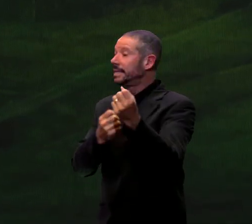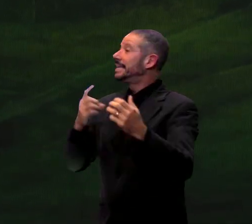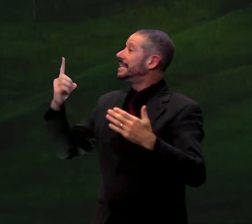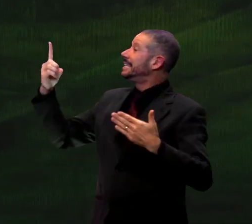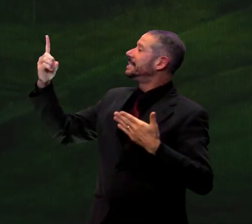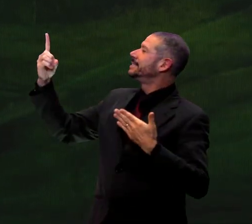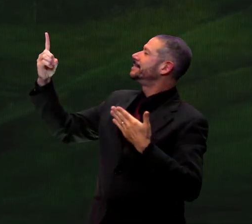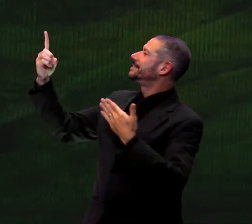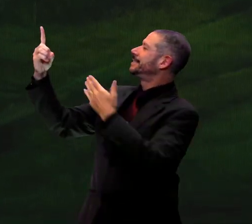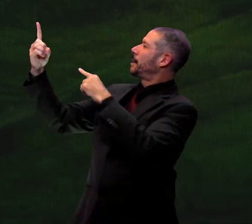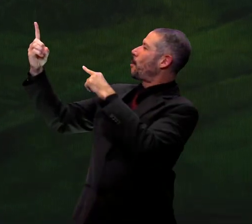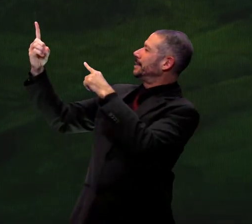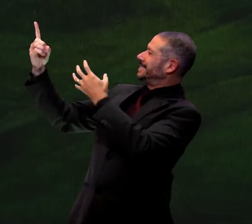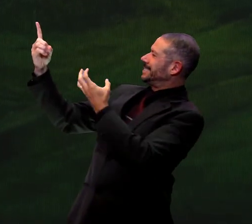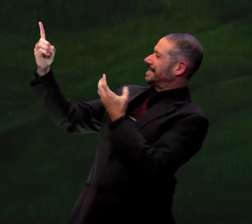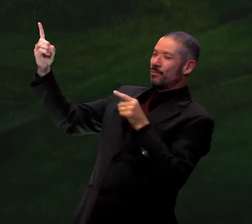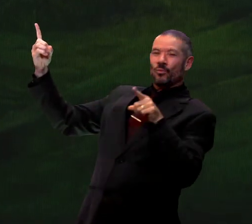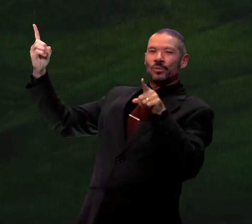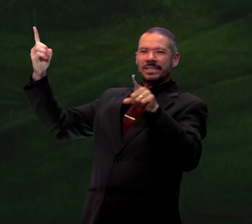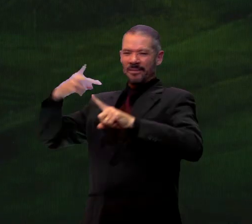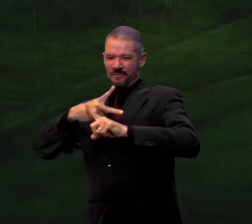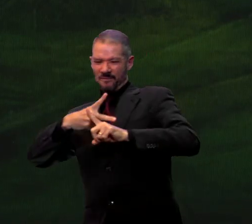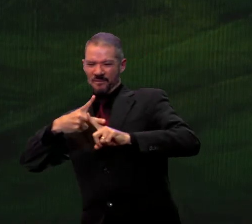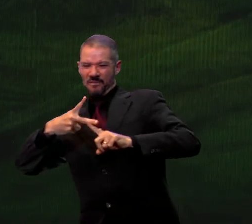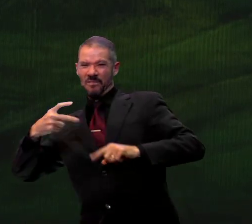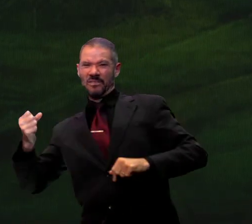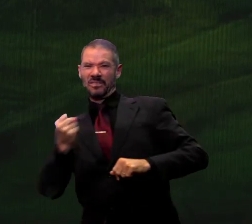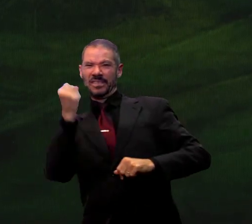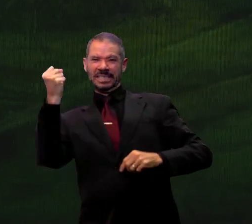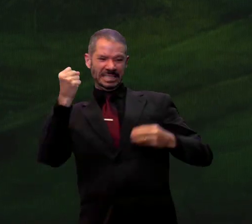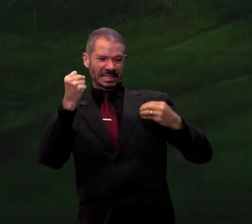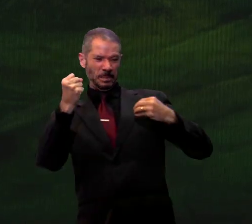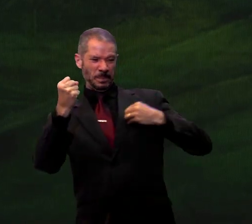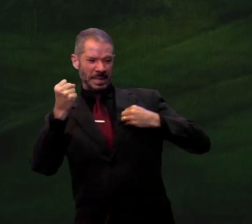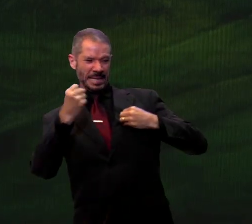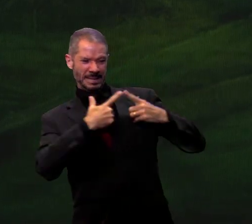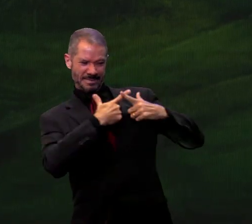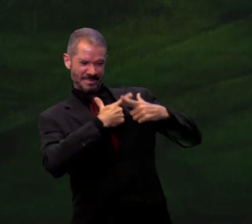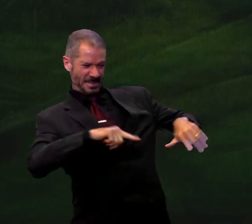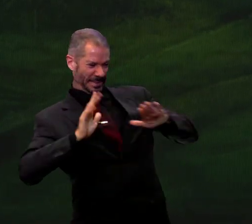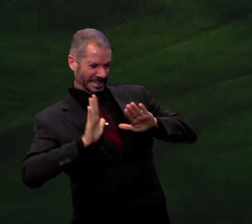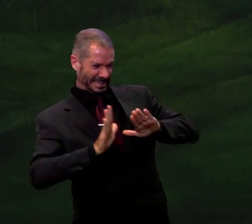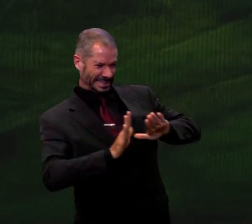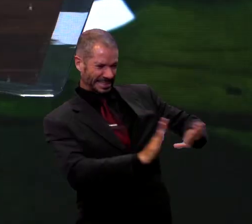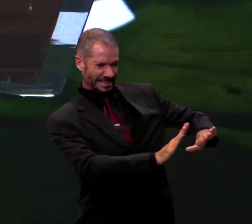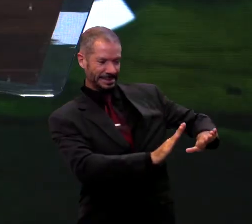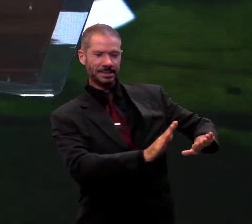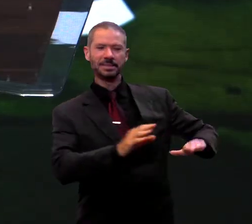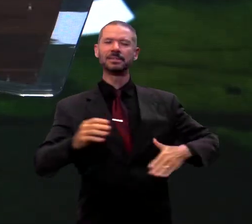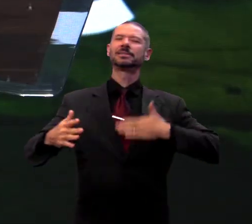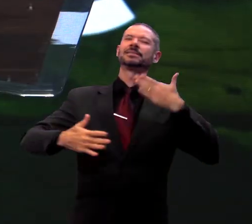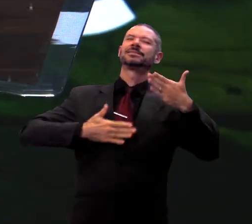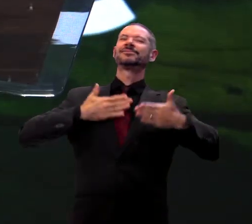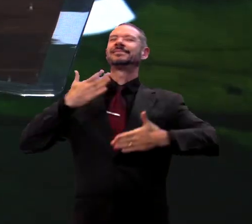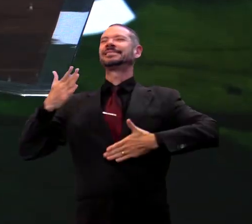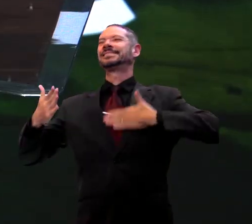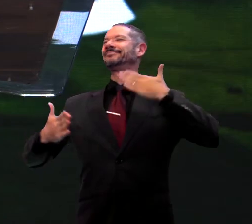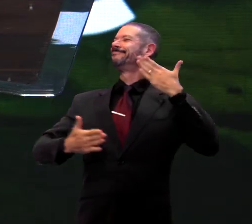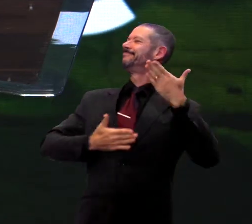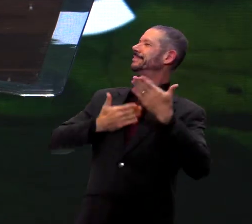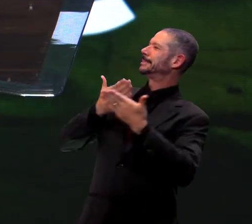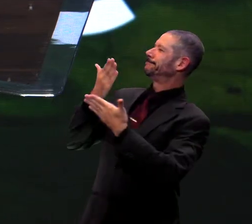Deus espera que você vença o pecado da omissão hoje. E que você desfrute de um